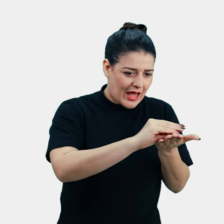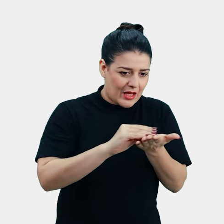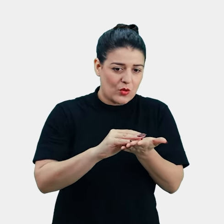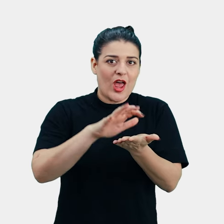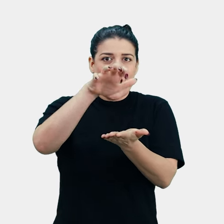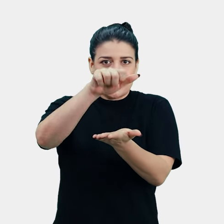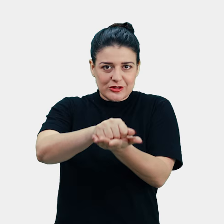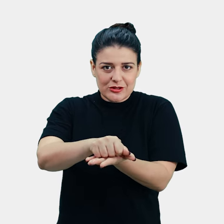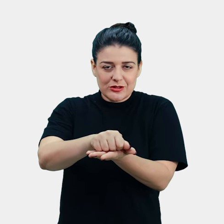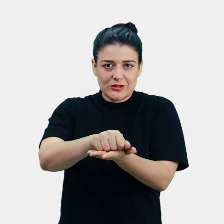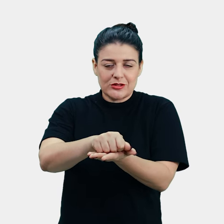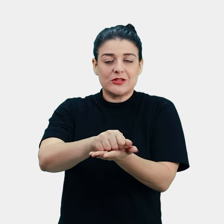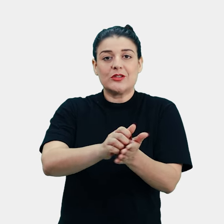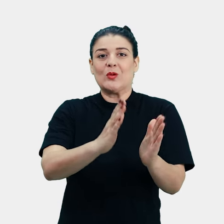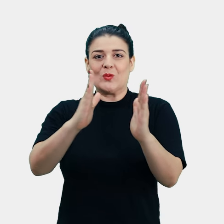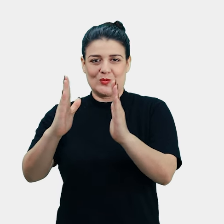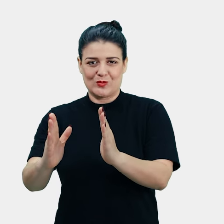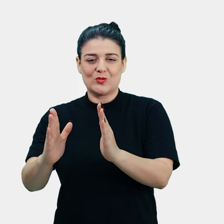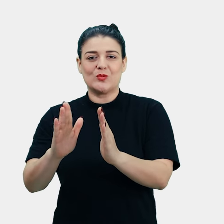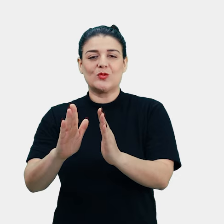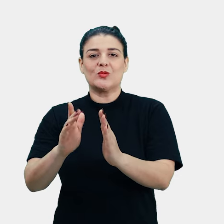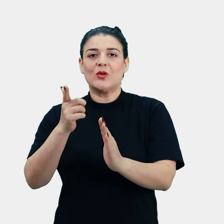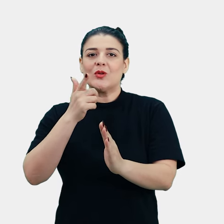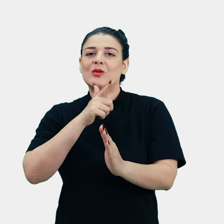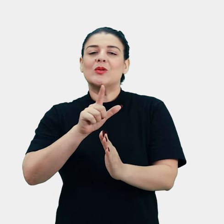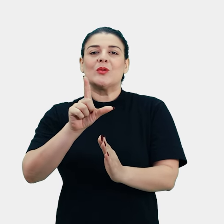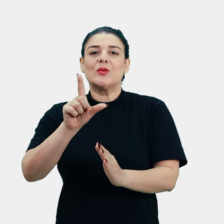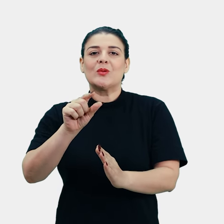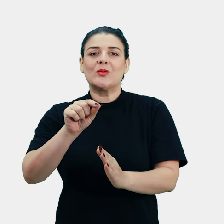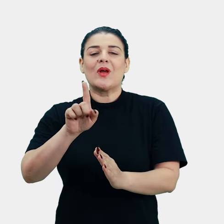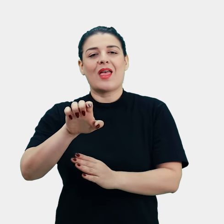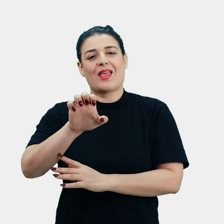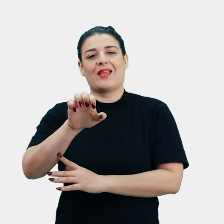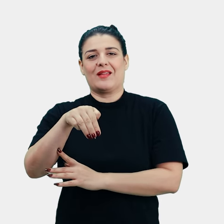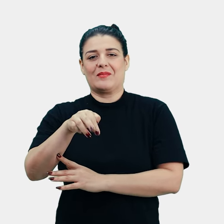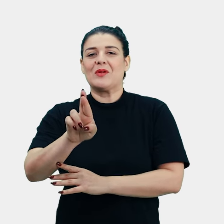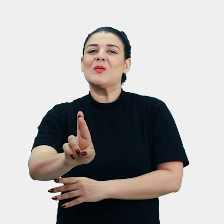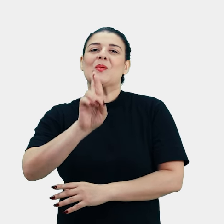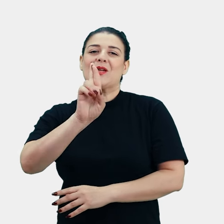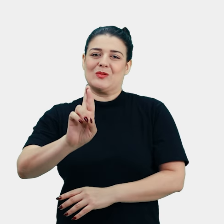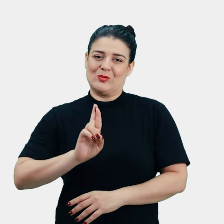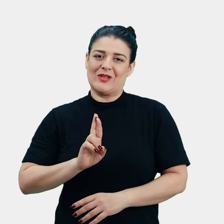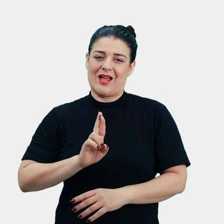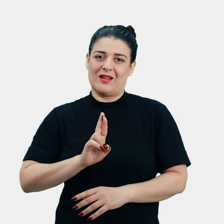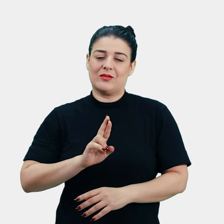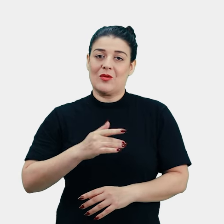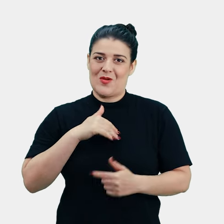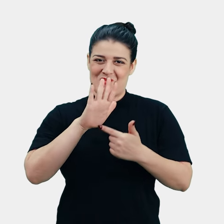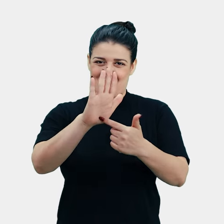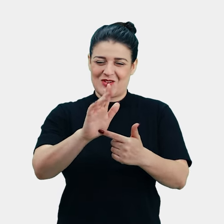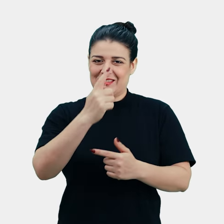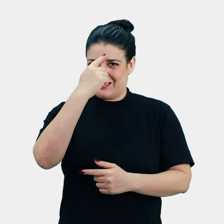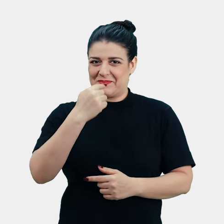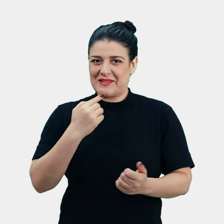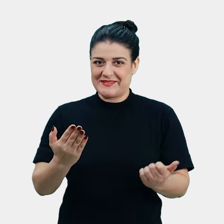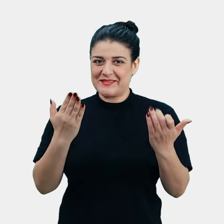desses dados. E por último, nós conseguimos adquirir o que nós chamamos de espectro de massa. Então, conforme eu mostro aqui na